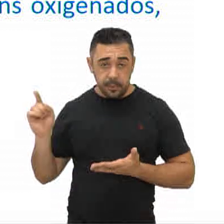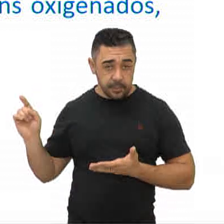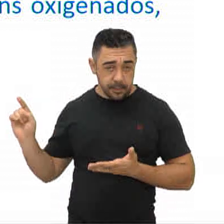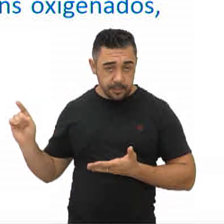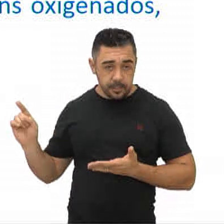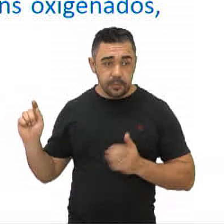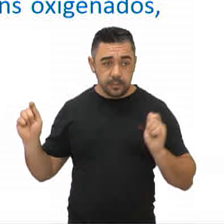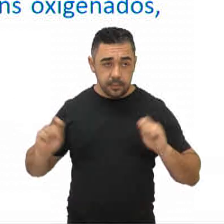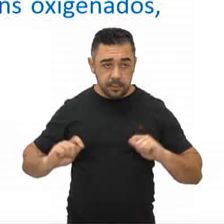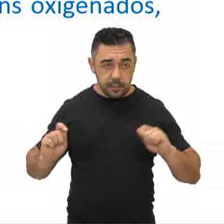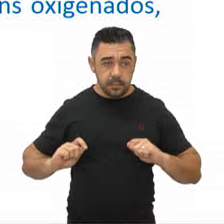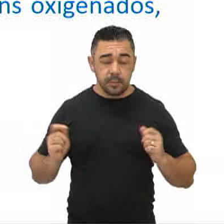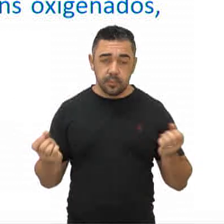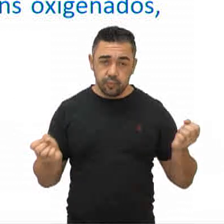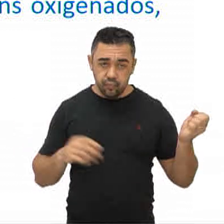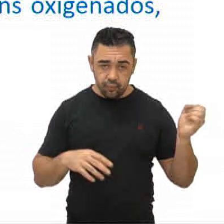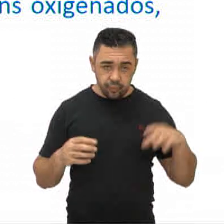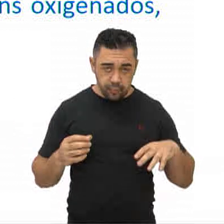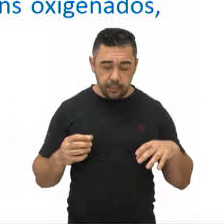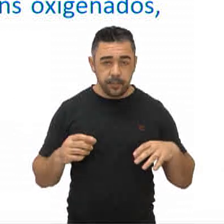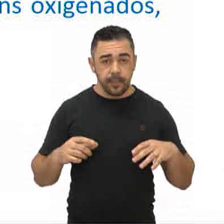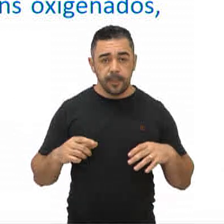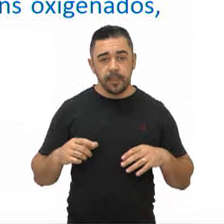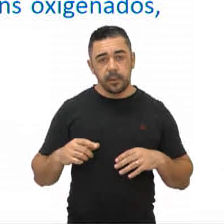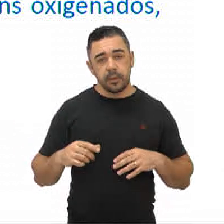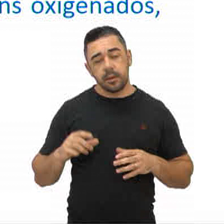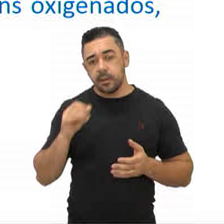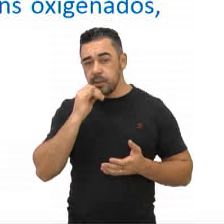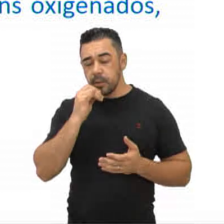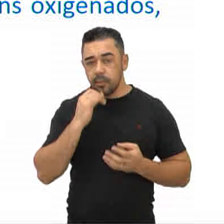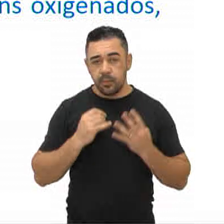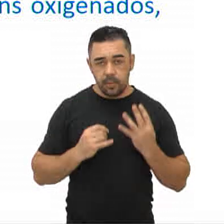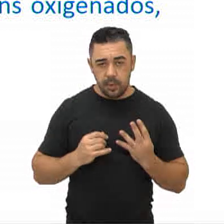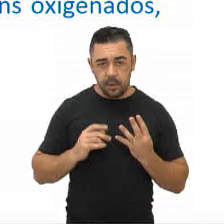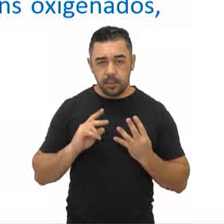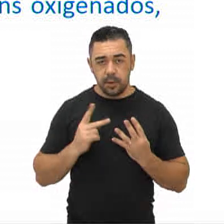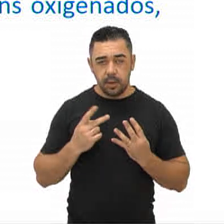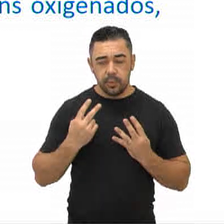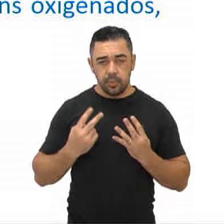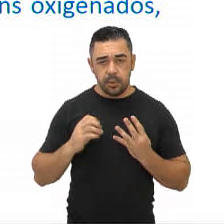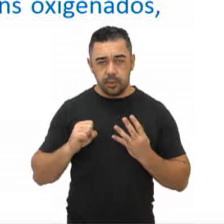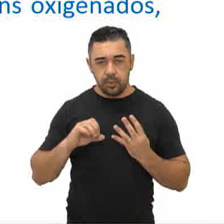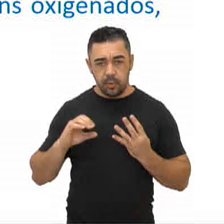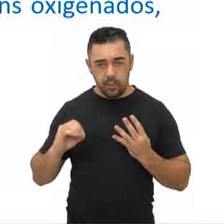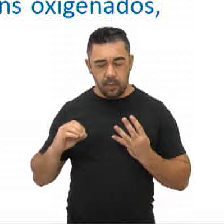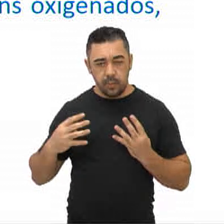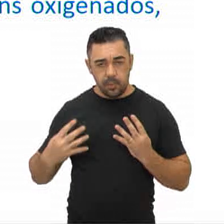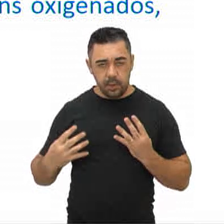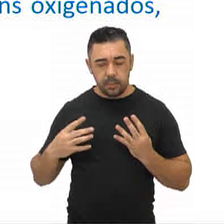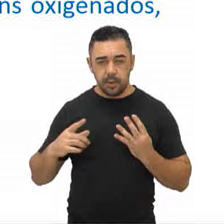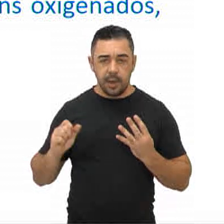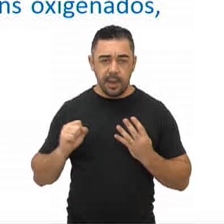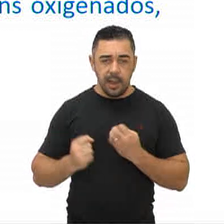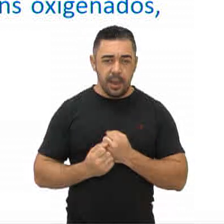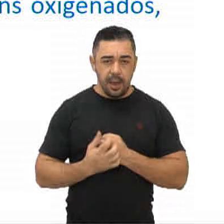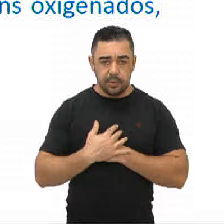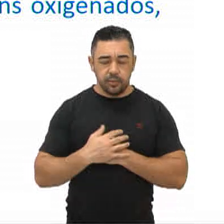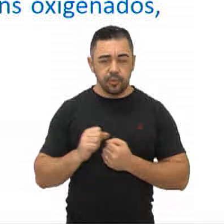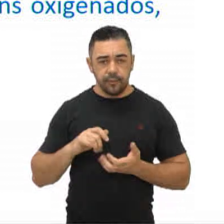citar, poderia se adicionar então no recipiente 4, H2SO4, que é ácido sulfúrico diluído,